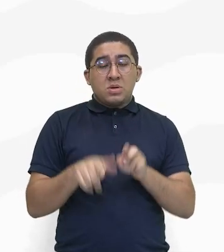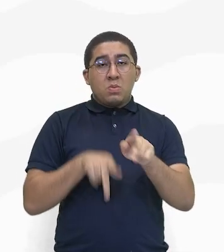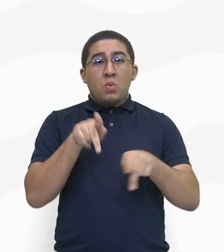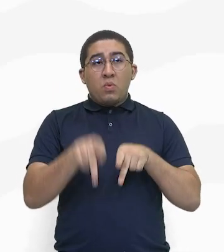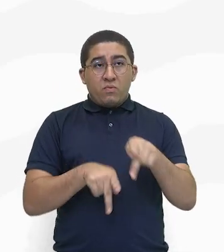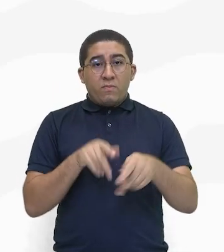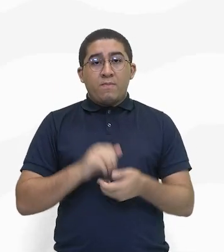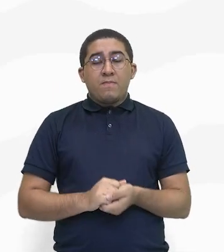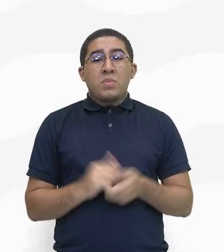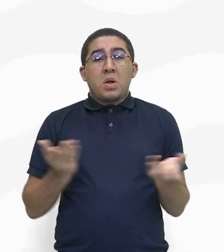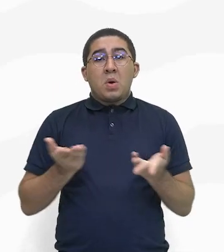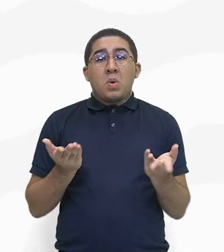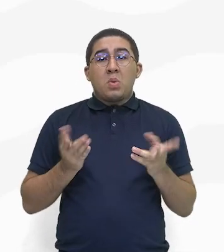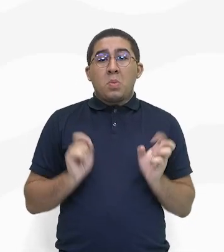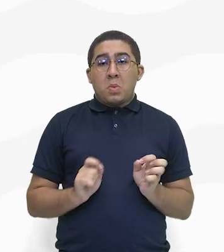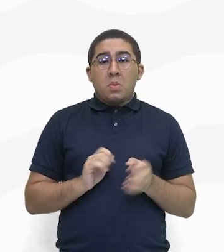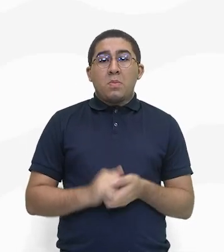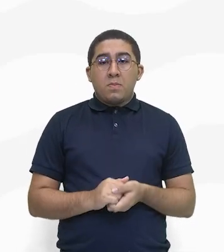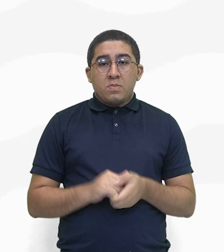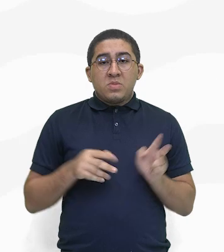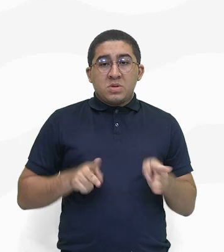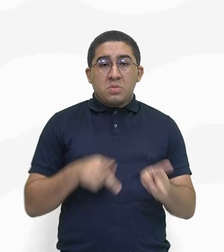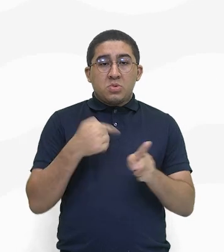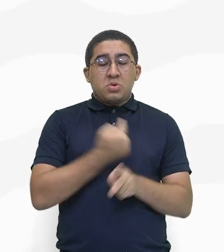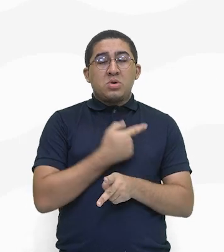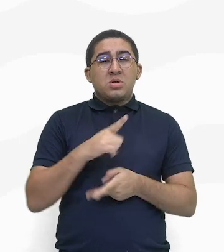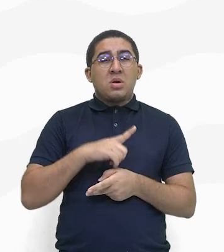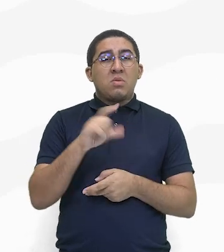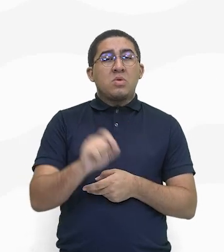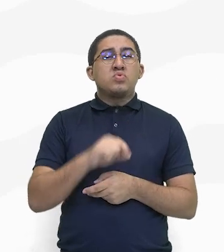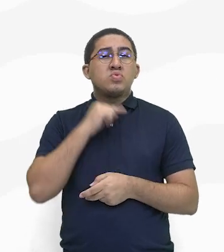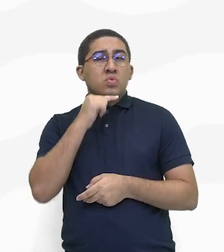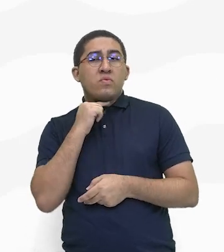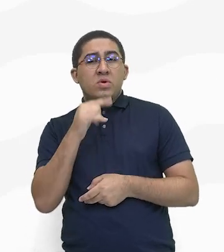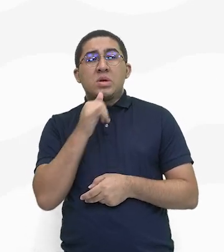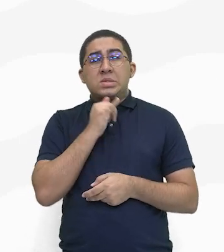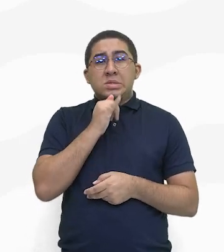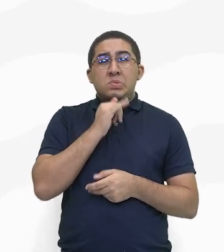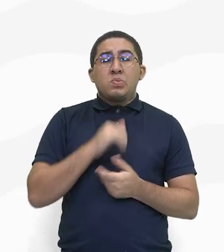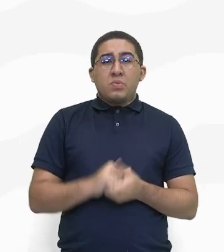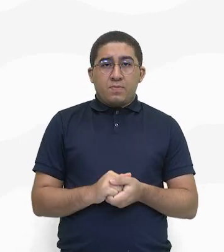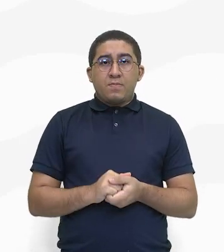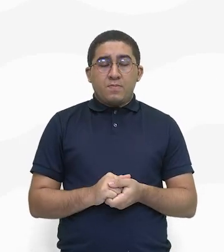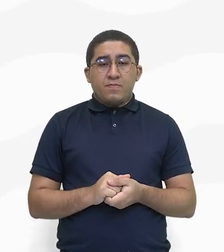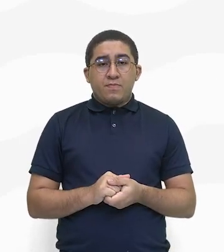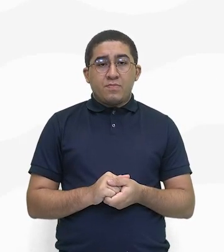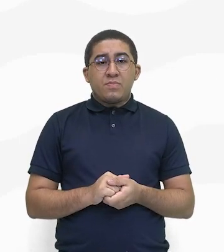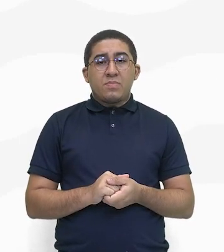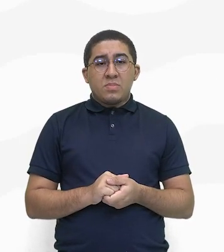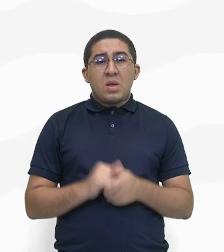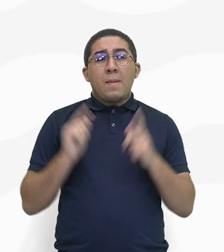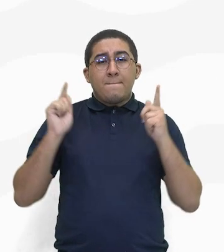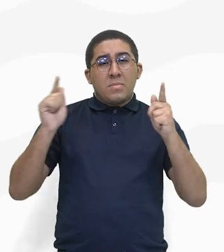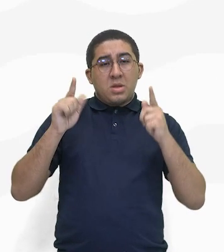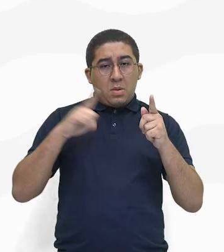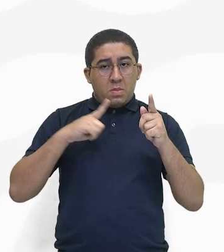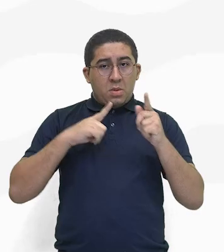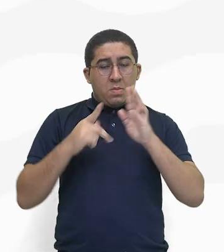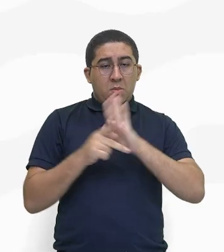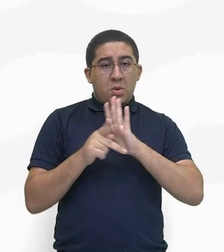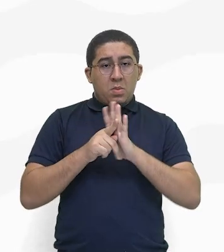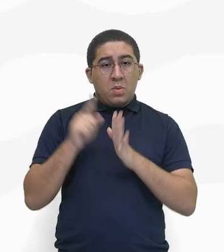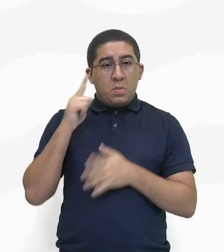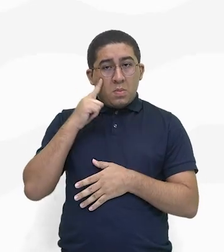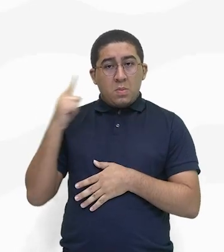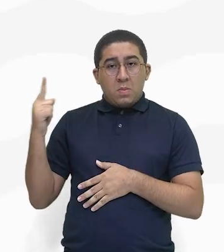população. Agora, muitas vezes a gente faz questionamentos, né? Por exemplo, a militância indígena, ainda hoje, a gente percebe isso